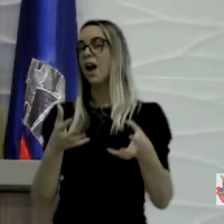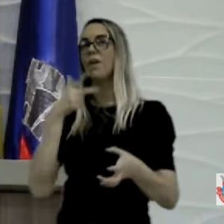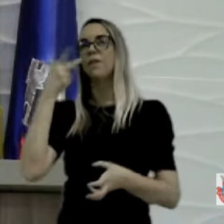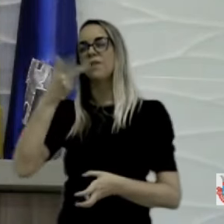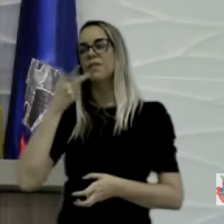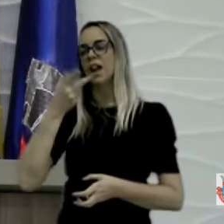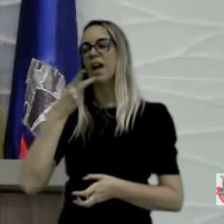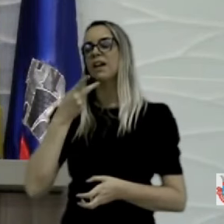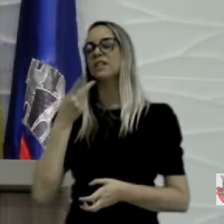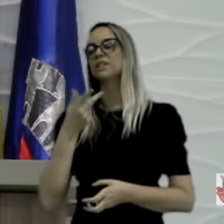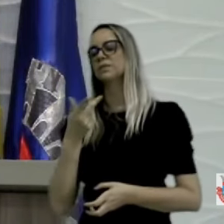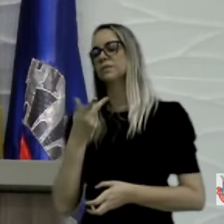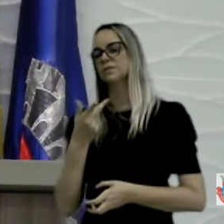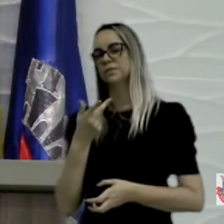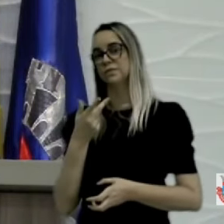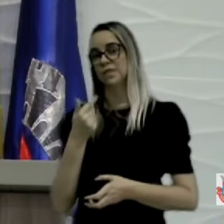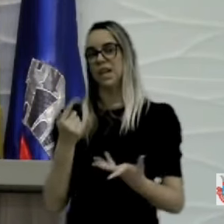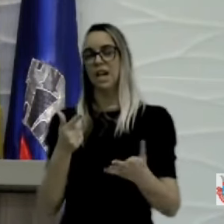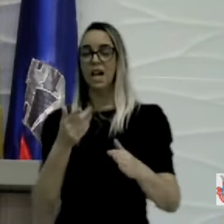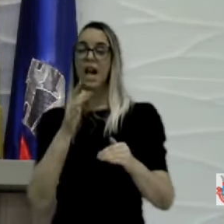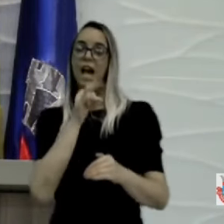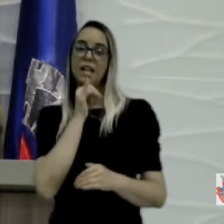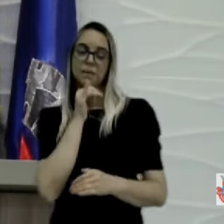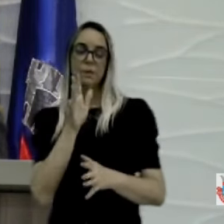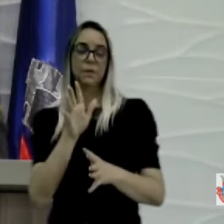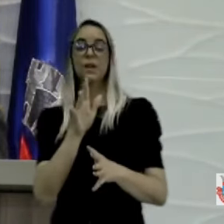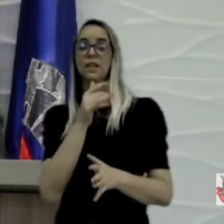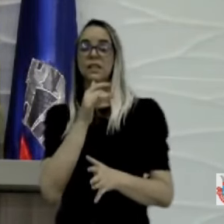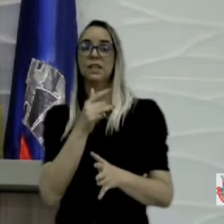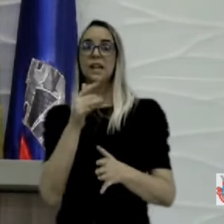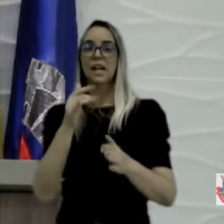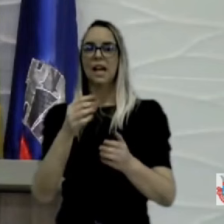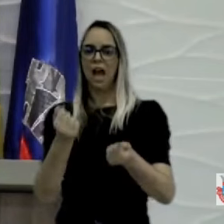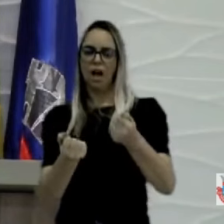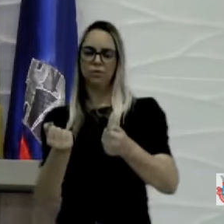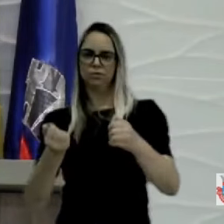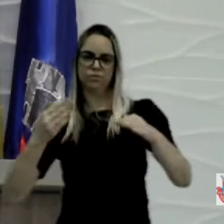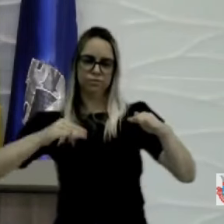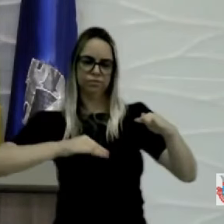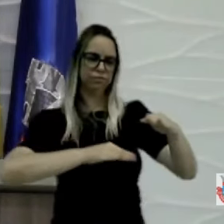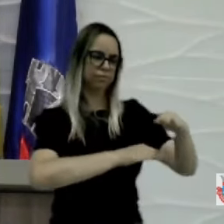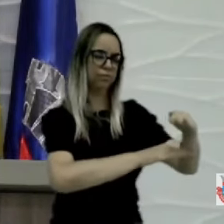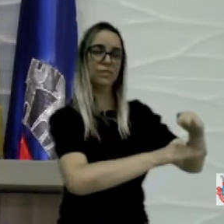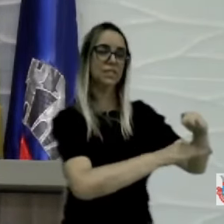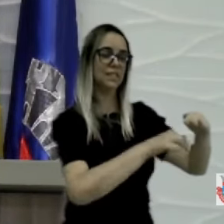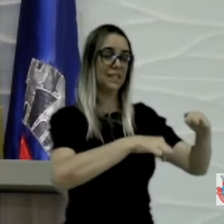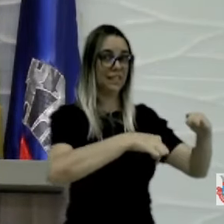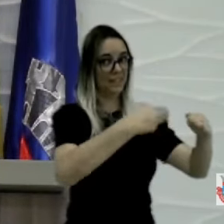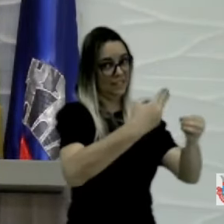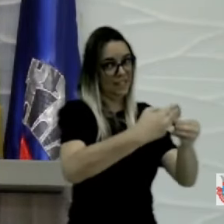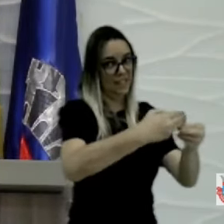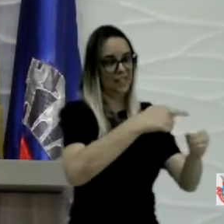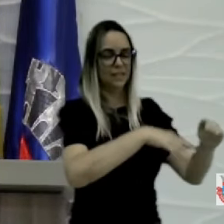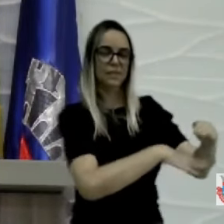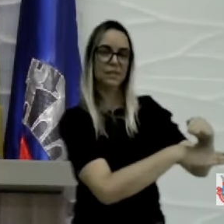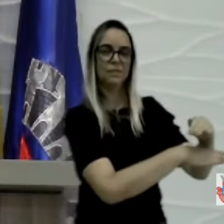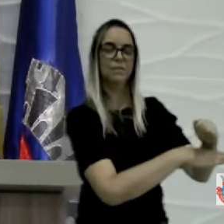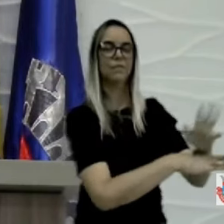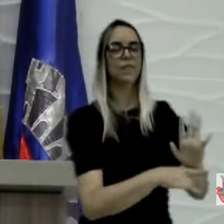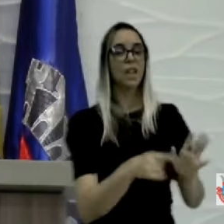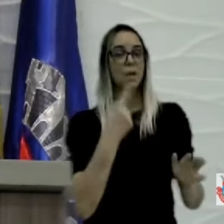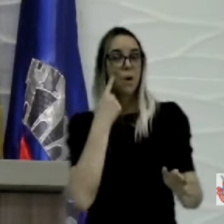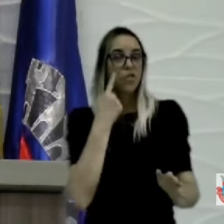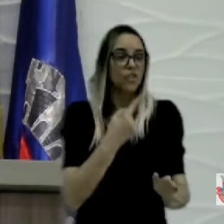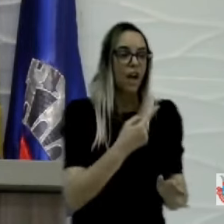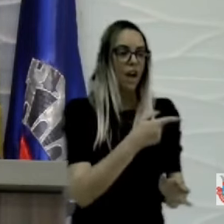falar da garagem municipal, onde eu fui fazer um vídeo na garagem para